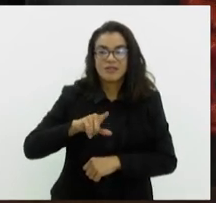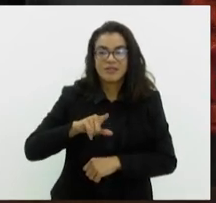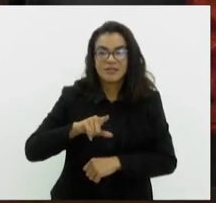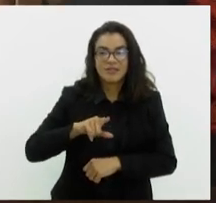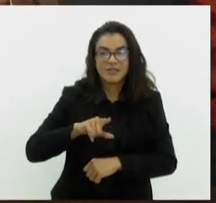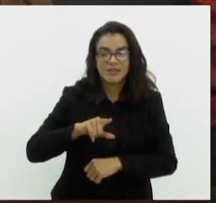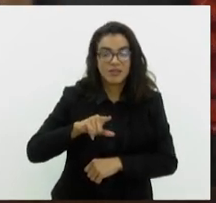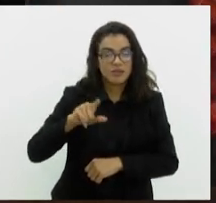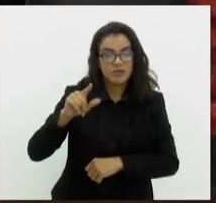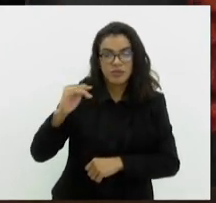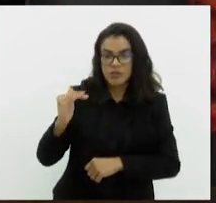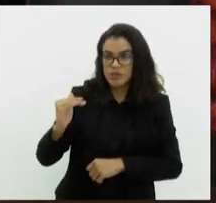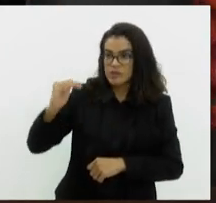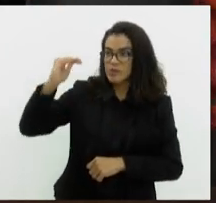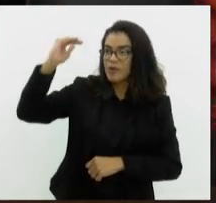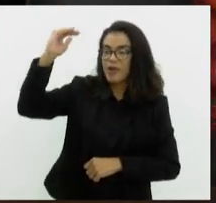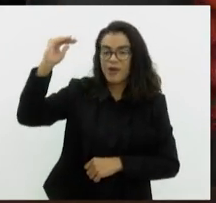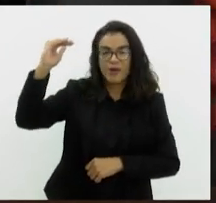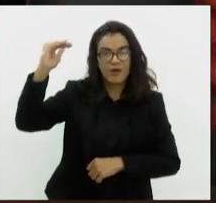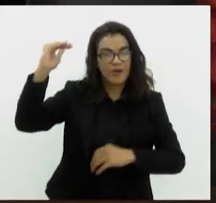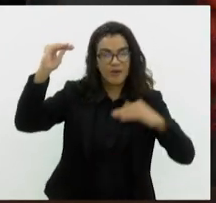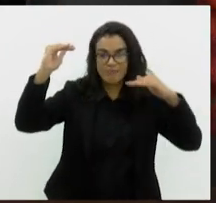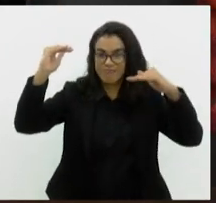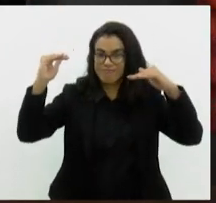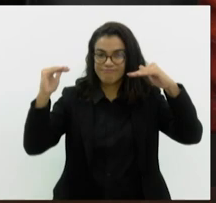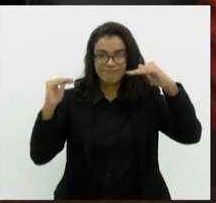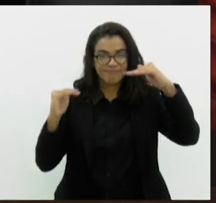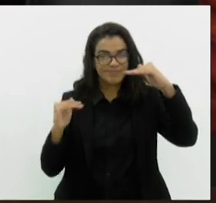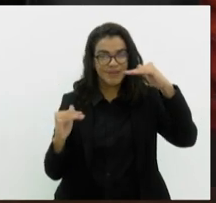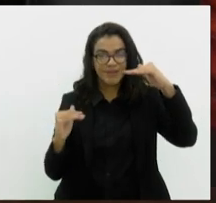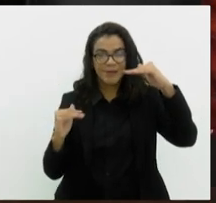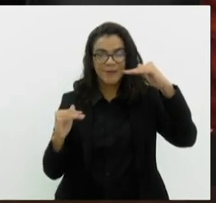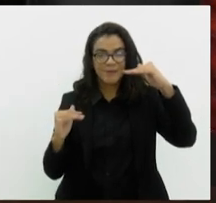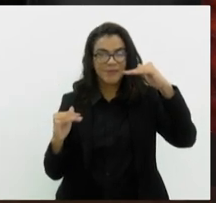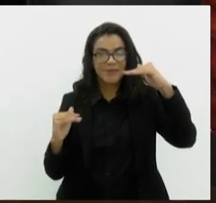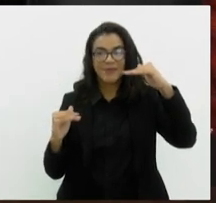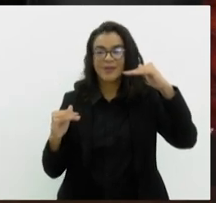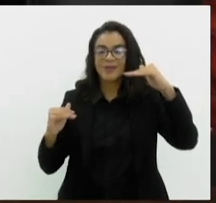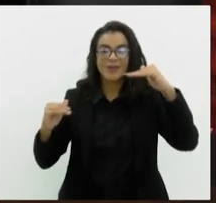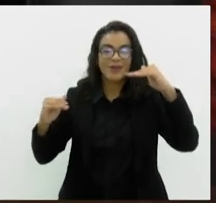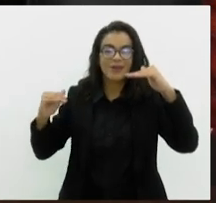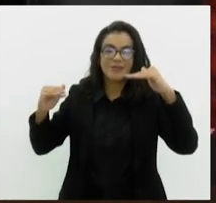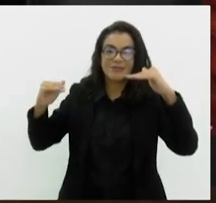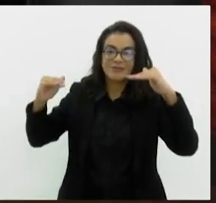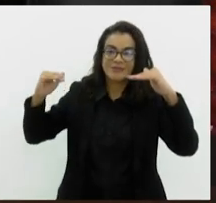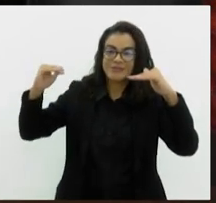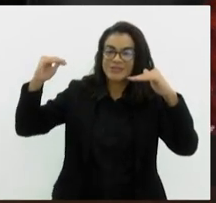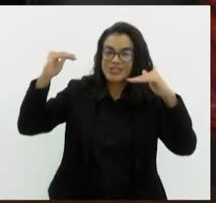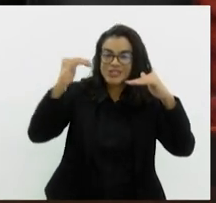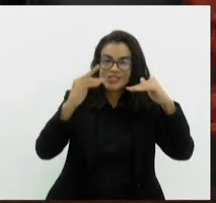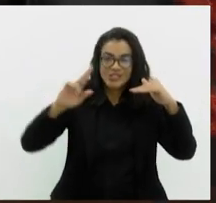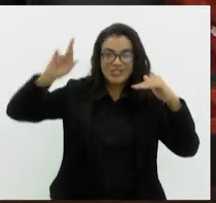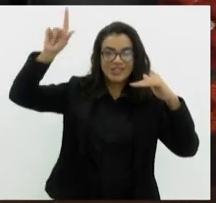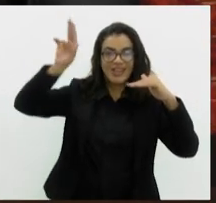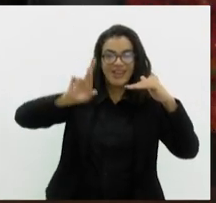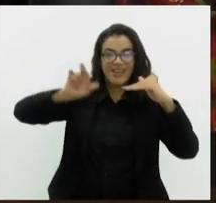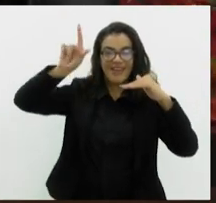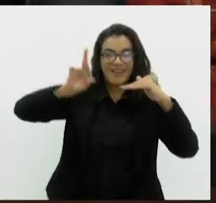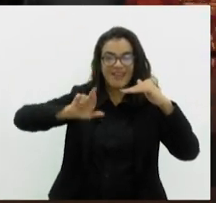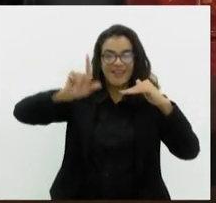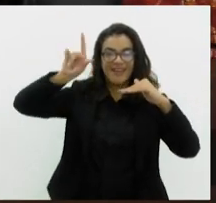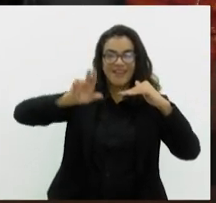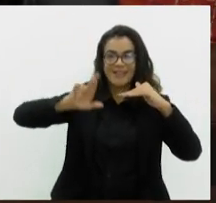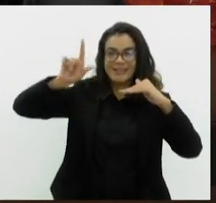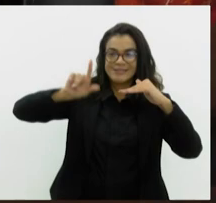nem superiores nem inferiores. Nós somos apenas diferentes. Muito obrigado.